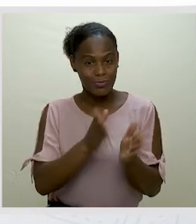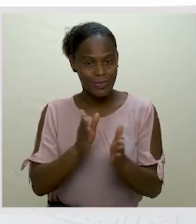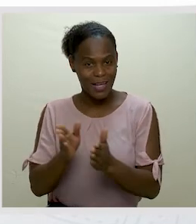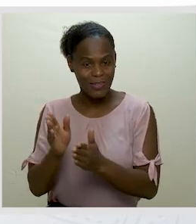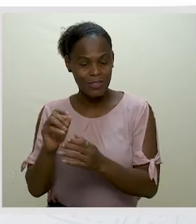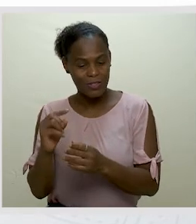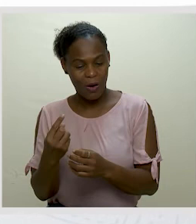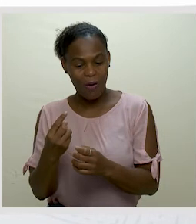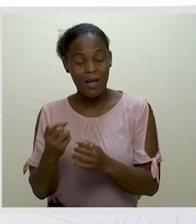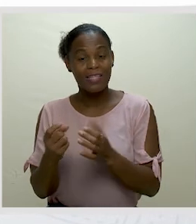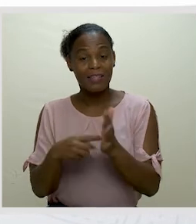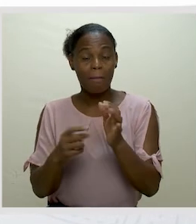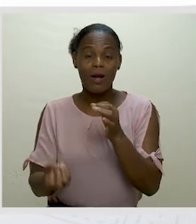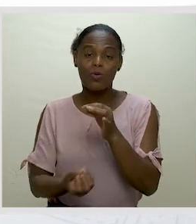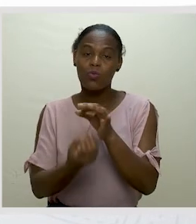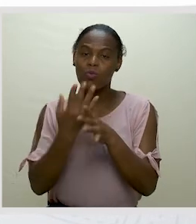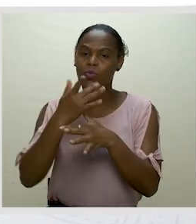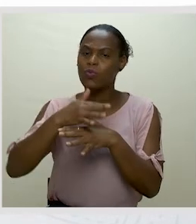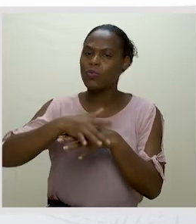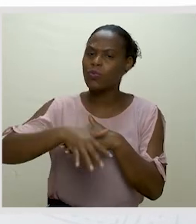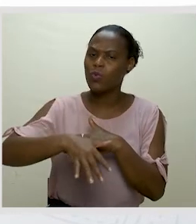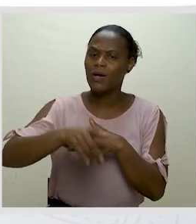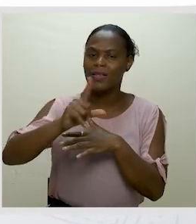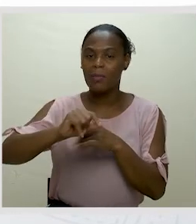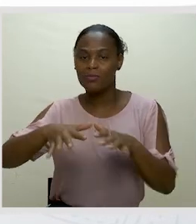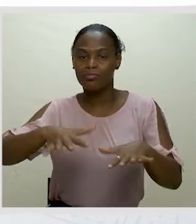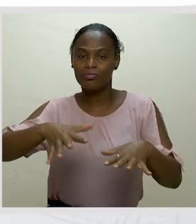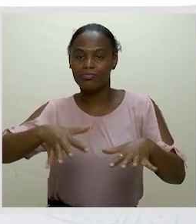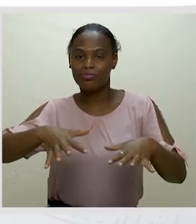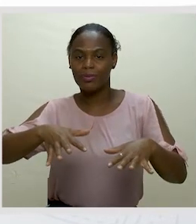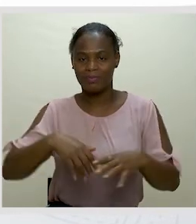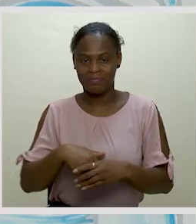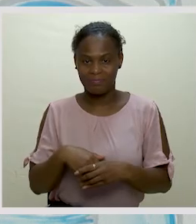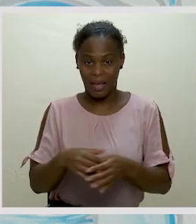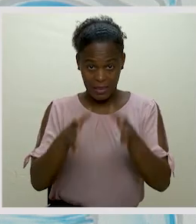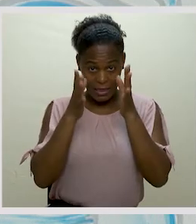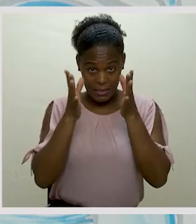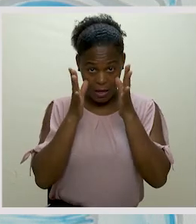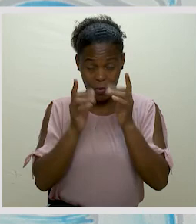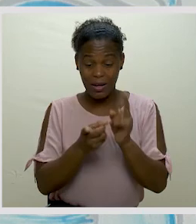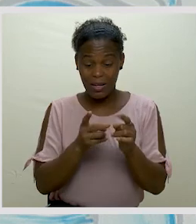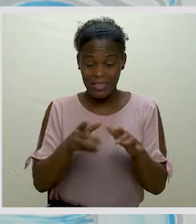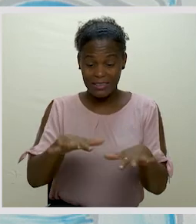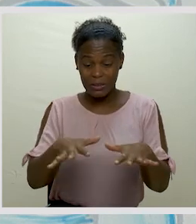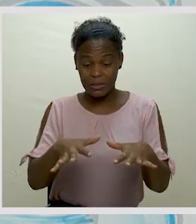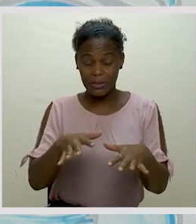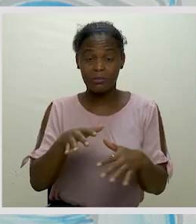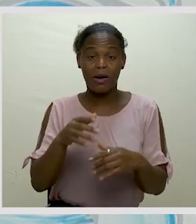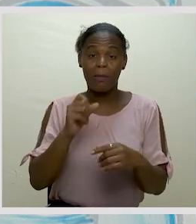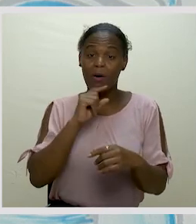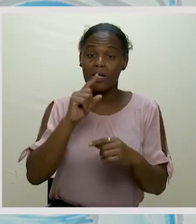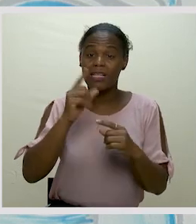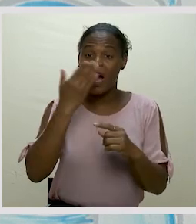Esses processos são as erupções vulcânicas e os sismos. Atenção que sismos vai ser